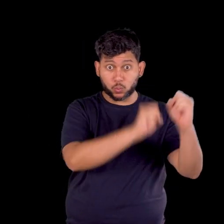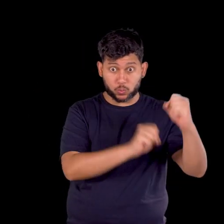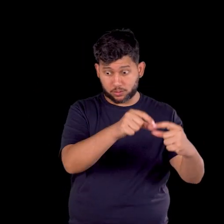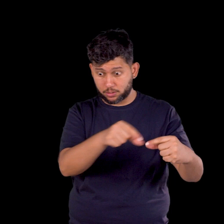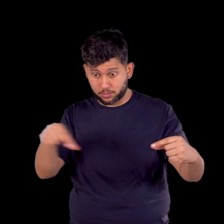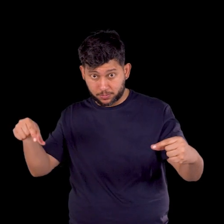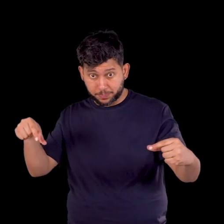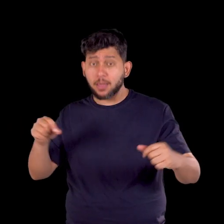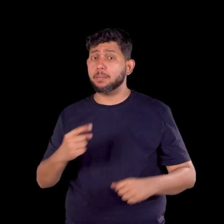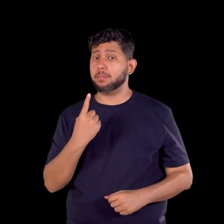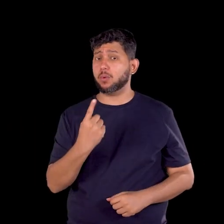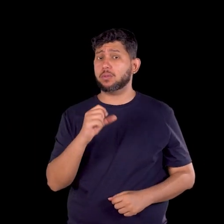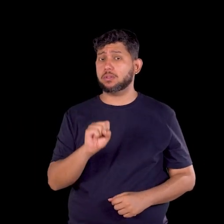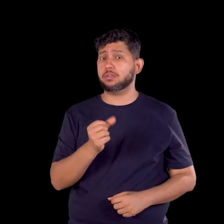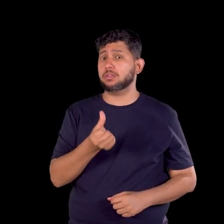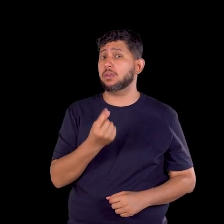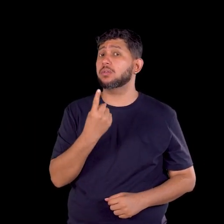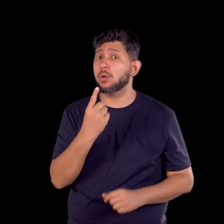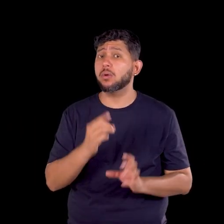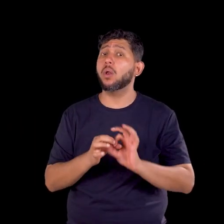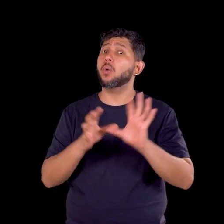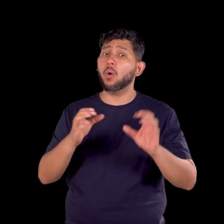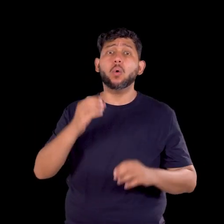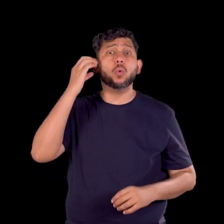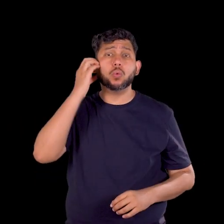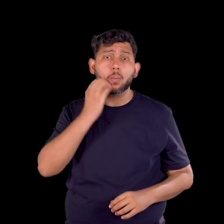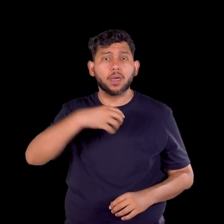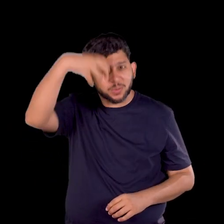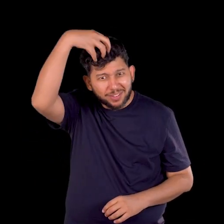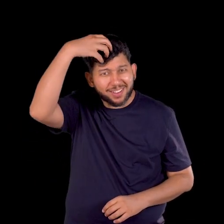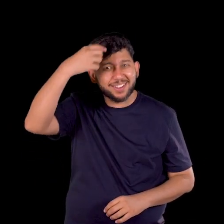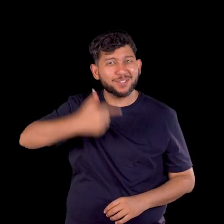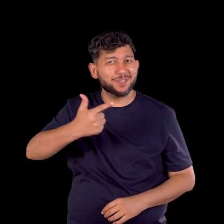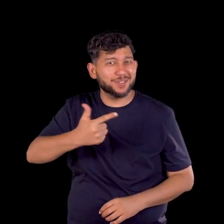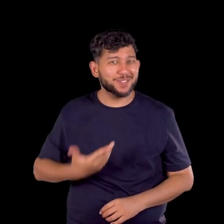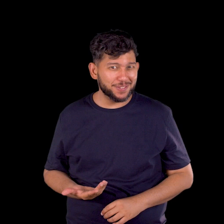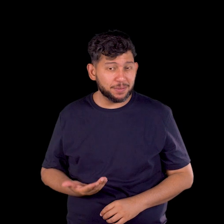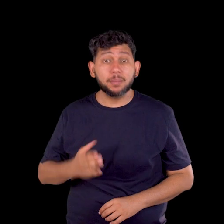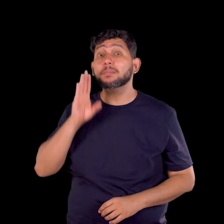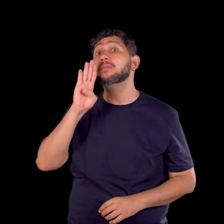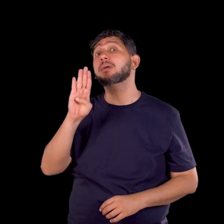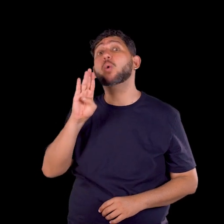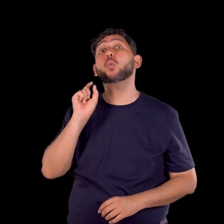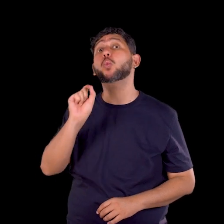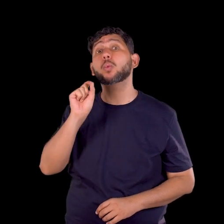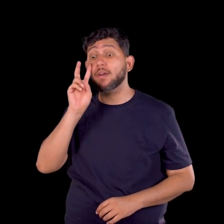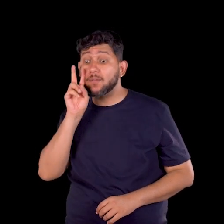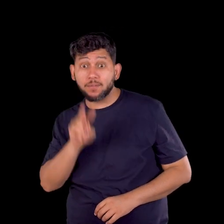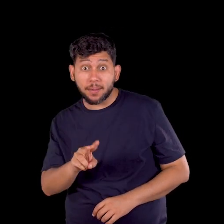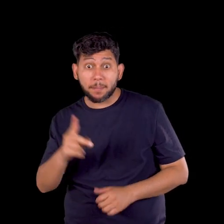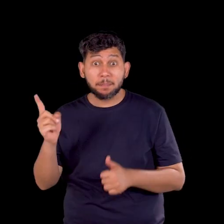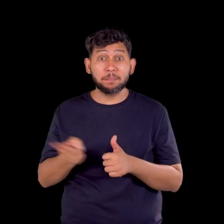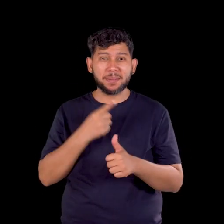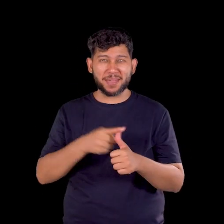em 1861, também pelo imperador Dom Pedro II, tendo como principal destaque o fato de ser a